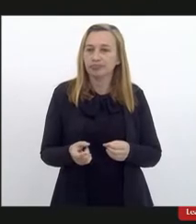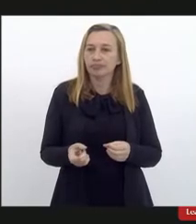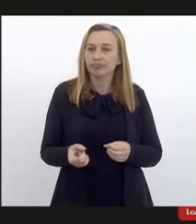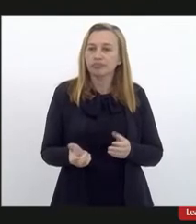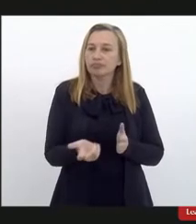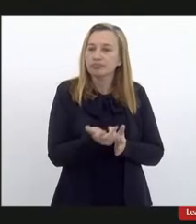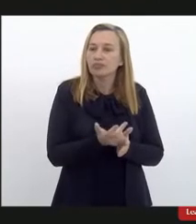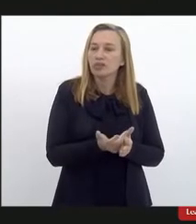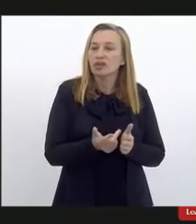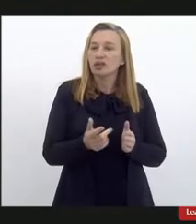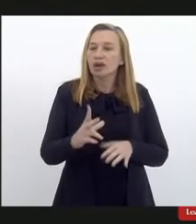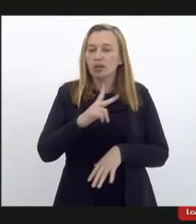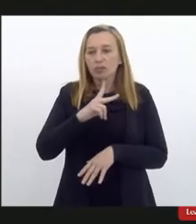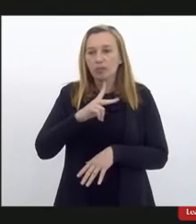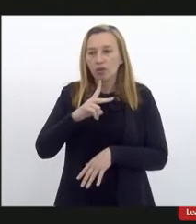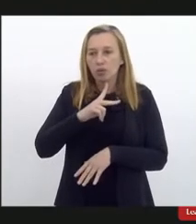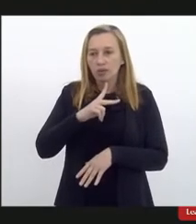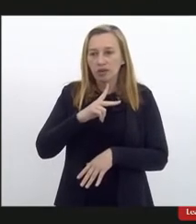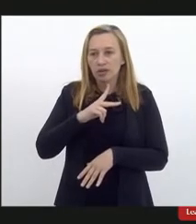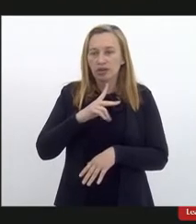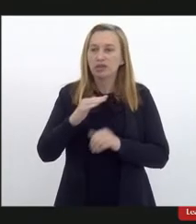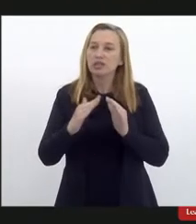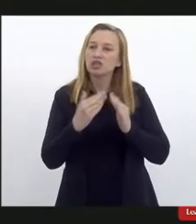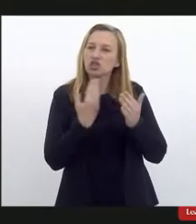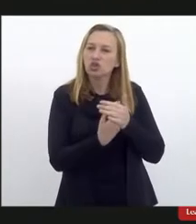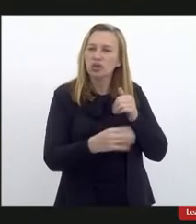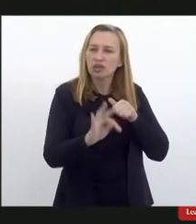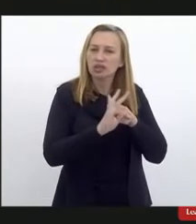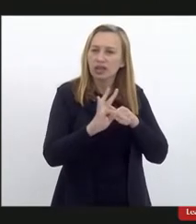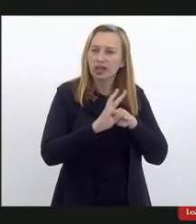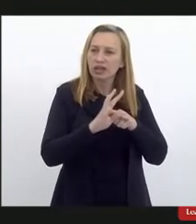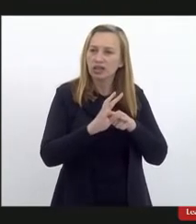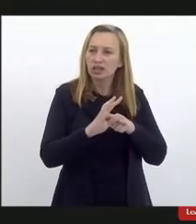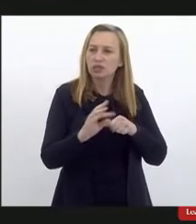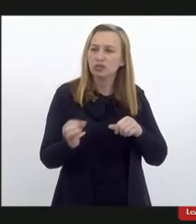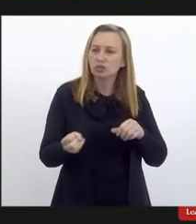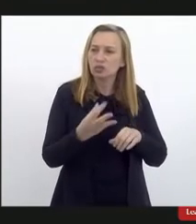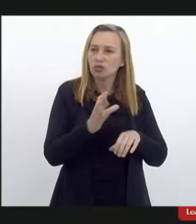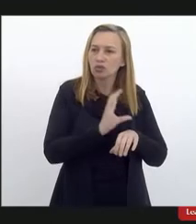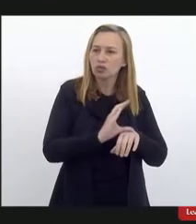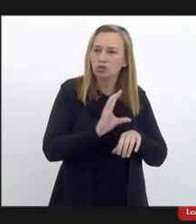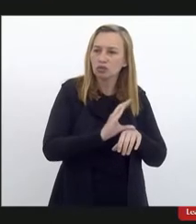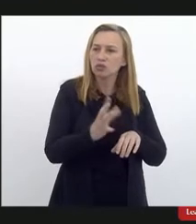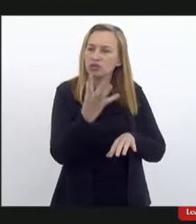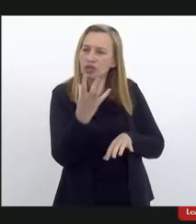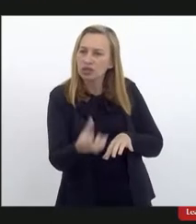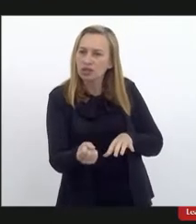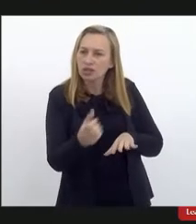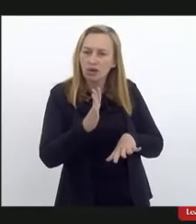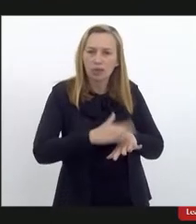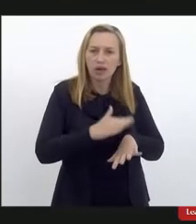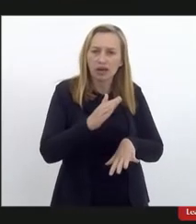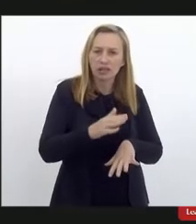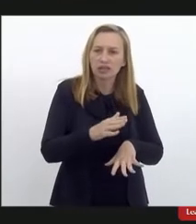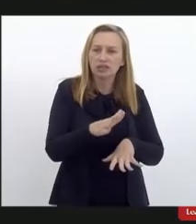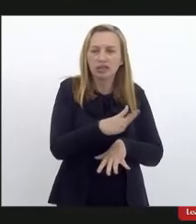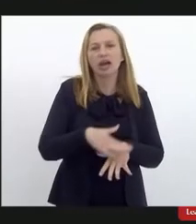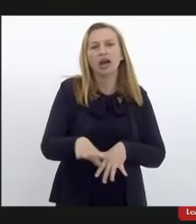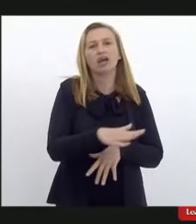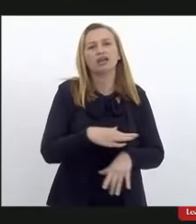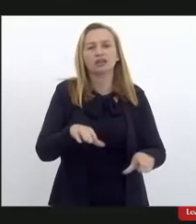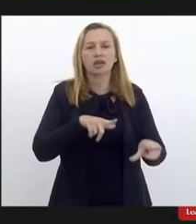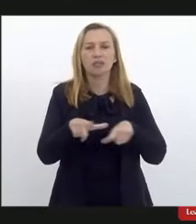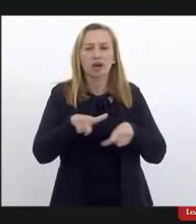um redesenho acadêmico da própria FAETEC. Pode-se constatar quais são os cursos com maior aceitação, com maior inserção no mercado de